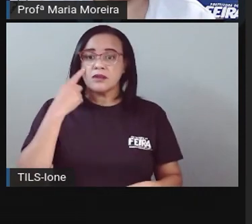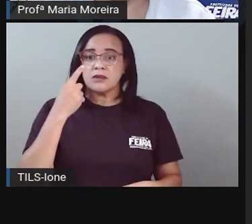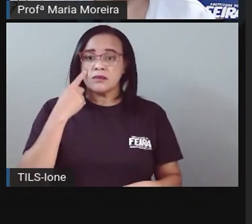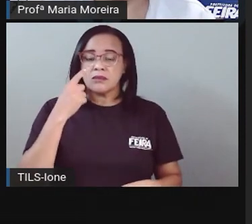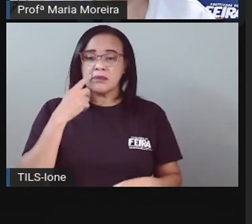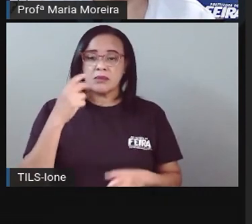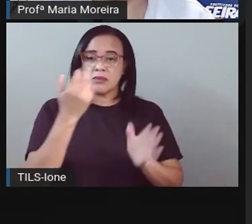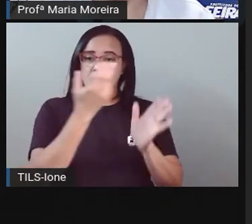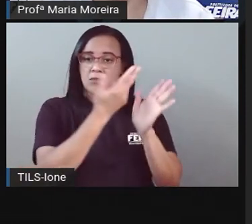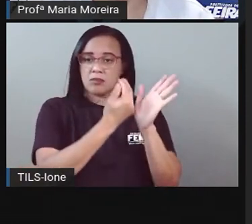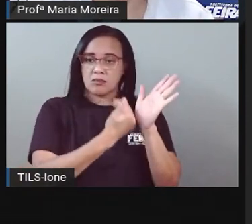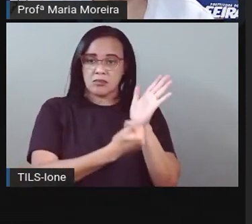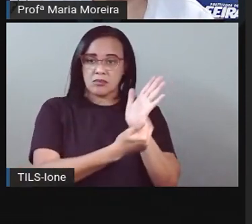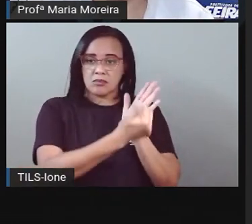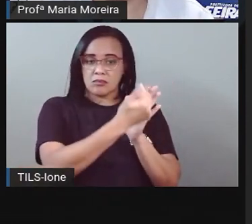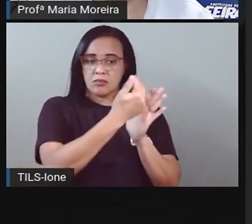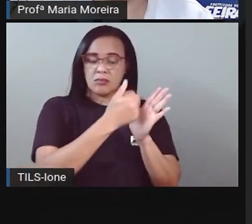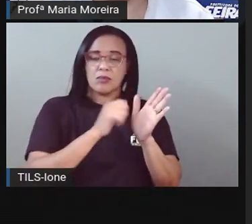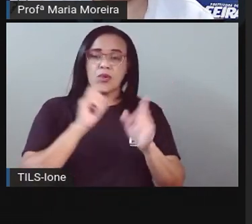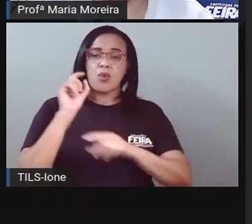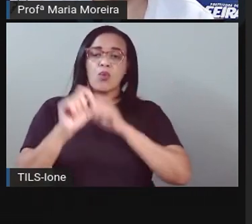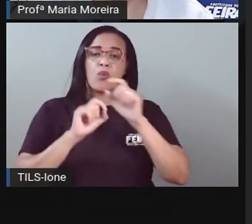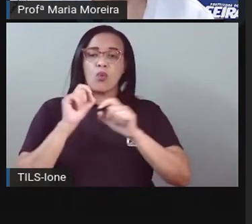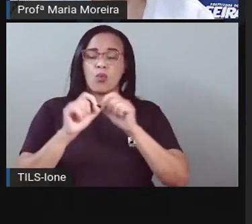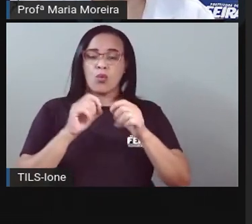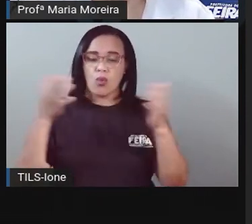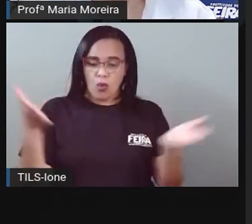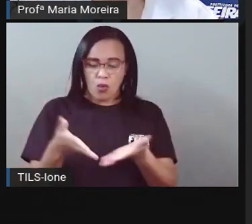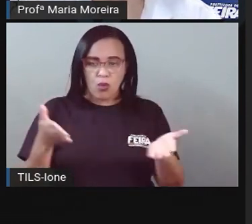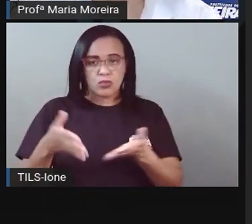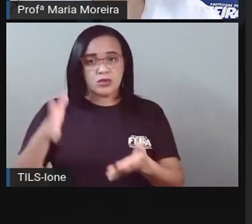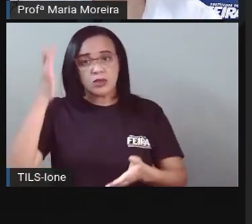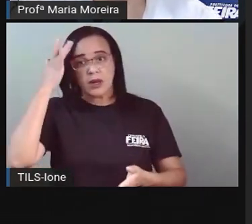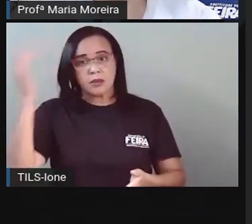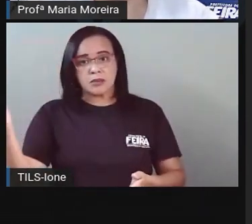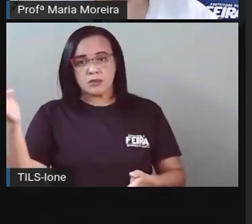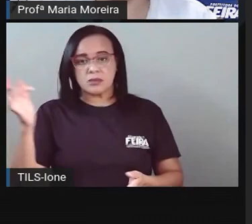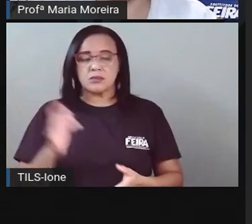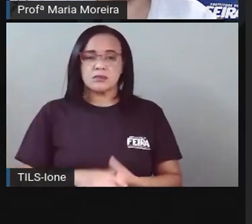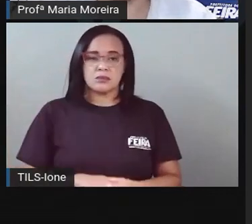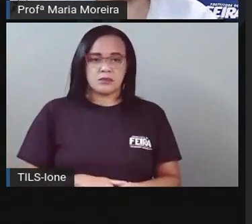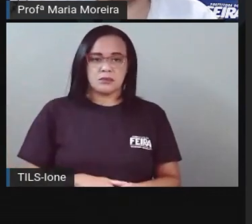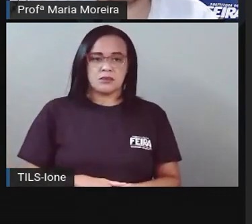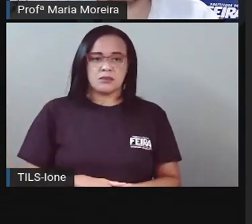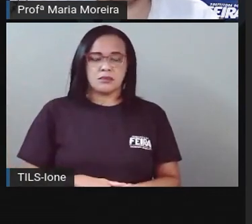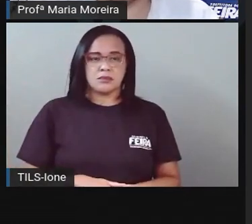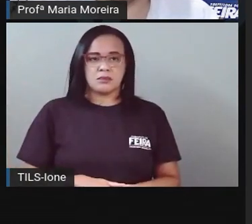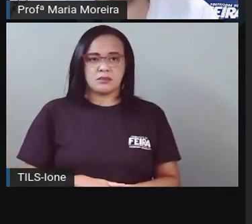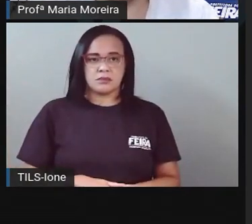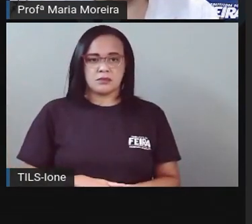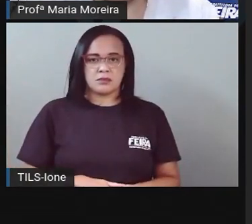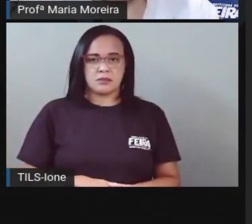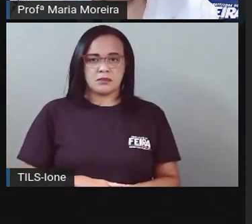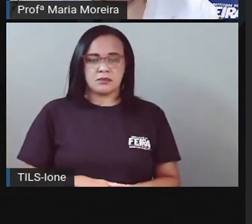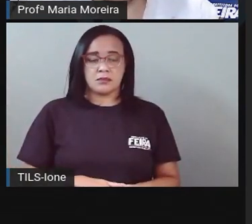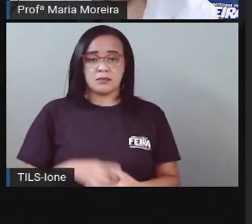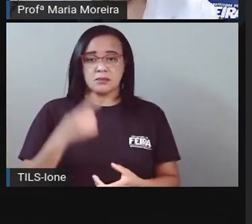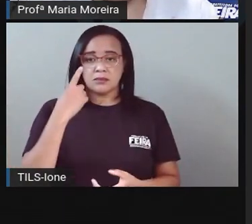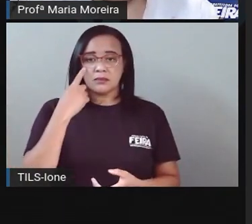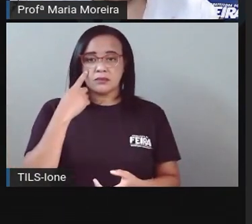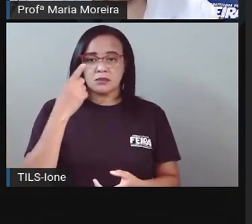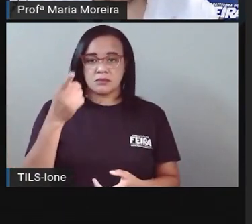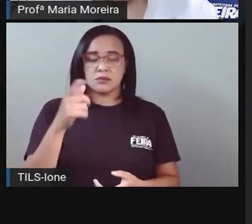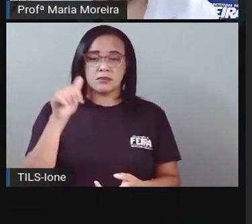Vamos lá? Então, vamos lá. Hoje é amanhã, tá? Seguindo aqui. Olha só essa menininha. Ó, era